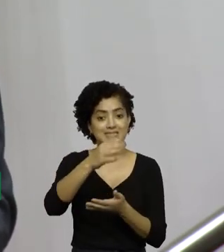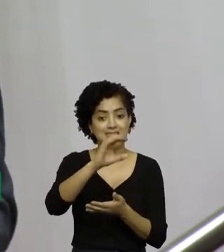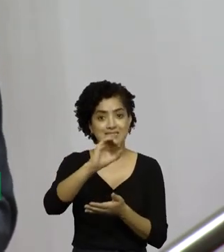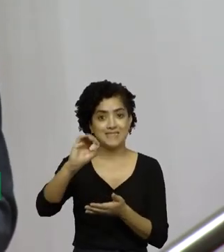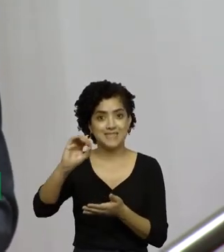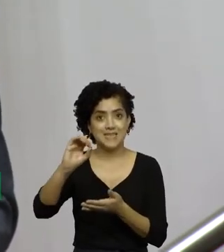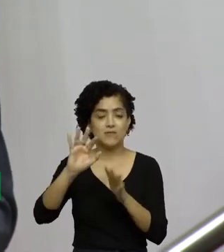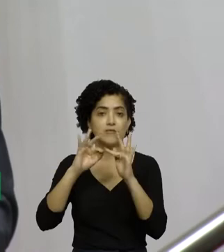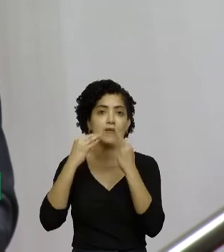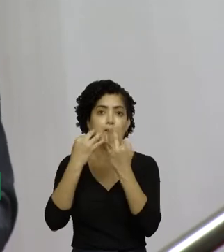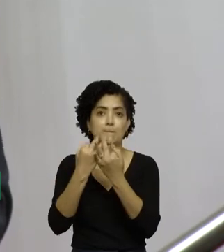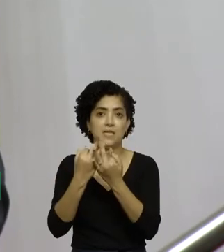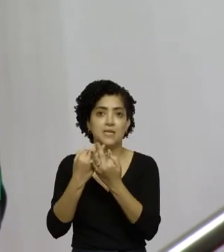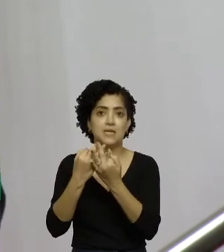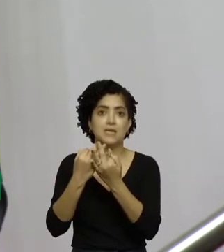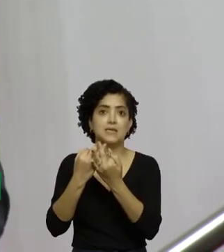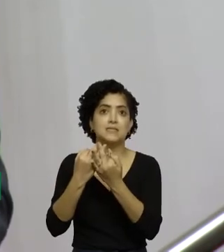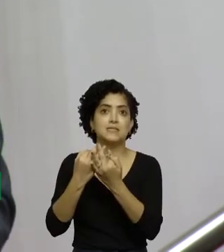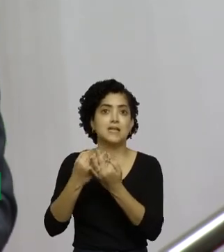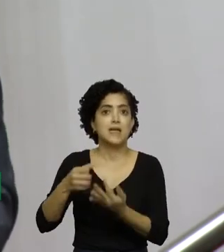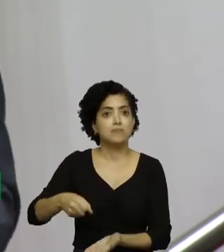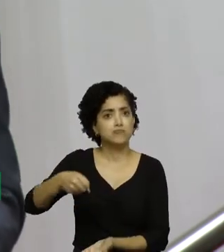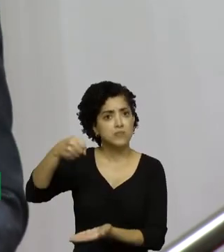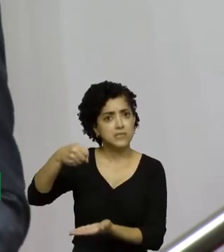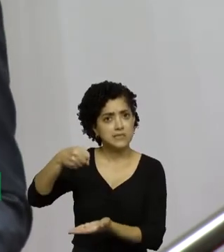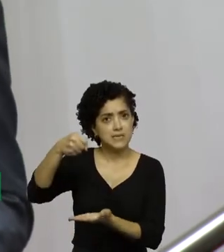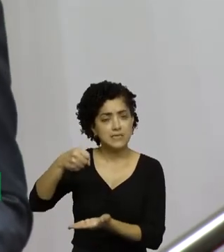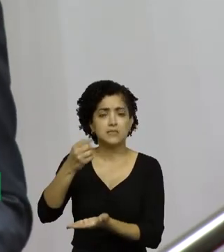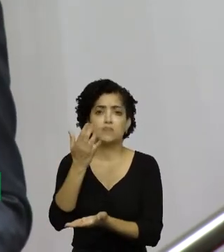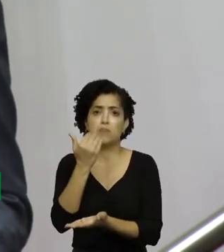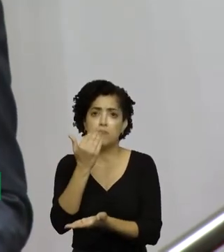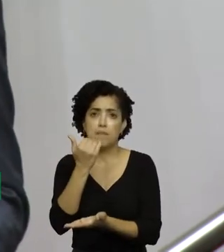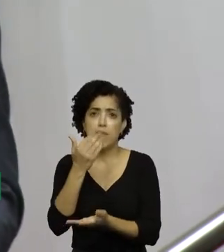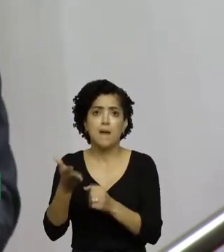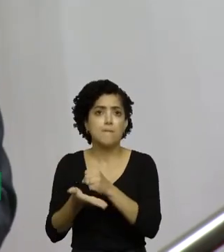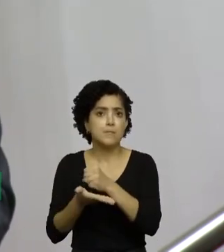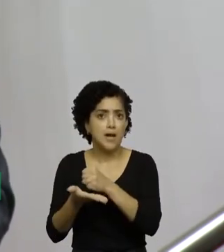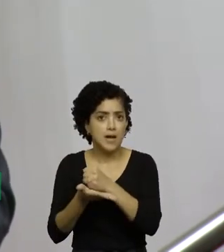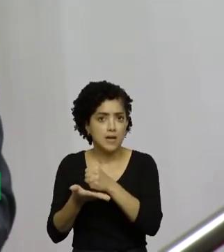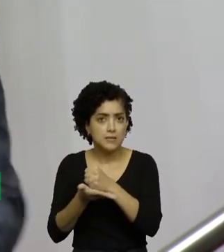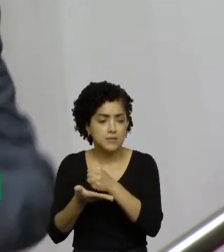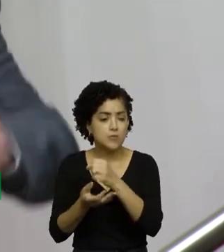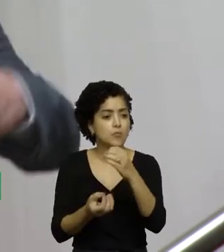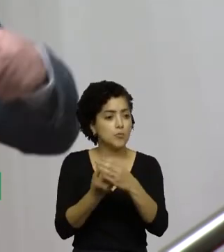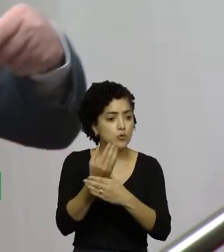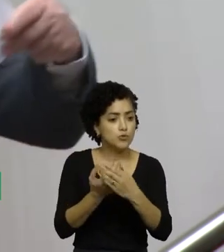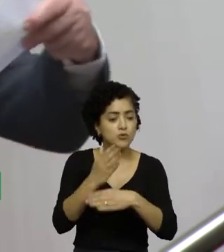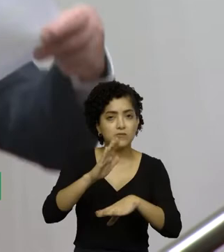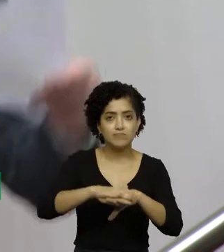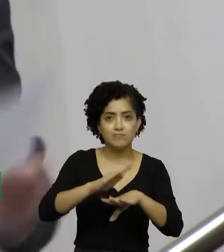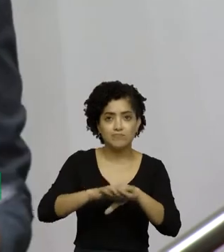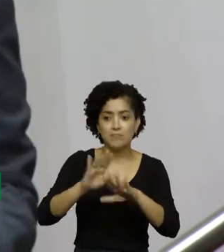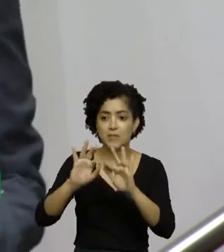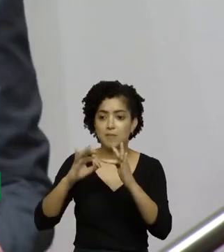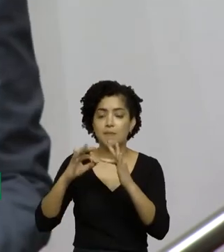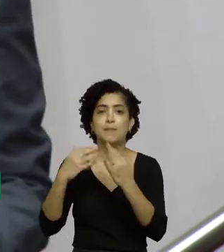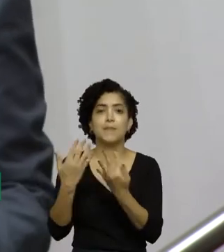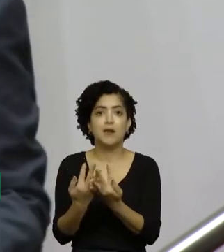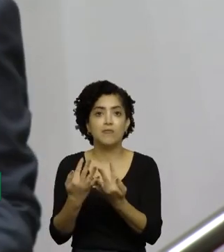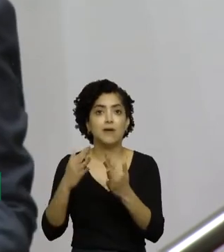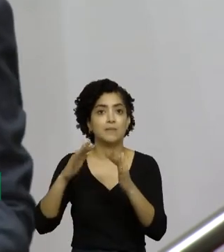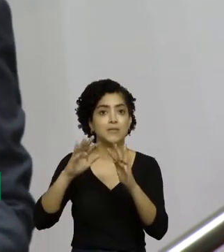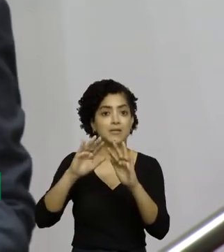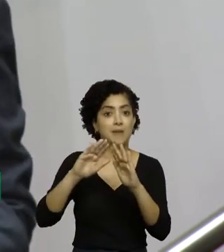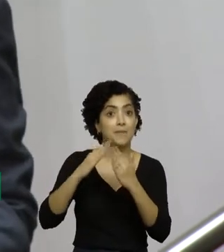cestas básicas, produzidos por eles na escola, pelos familiares que fazem parte